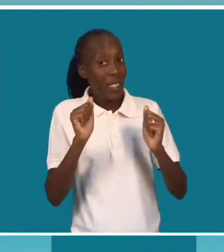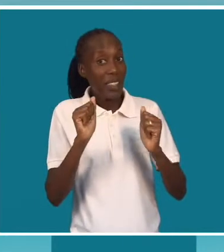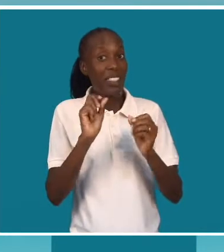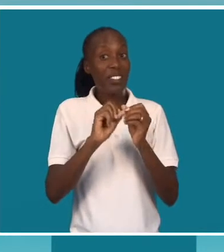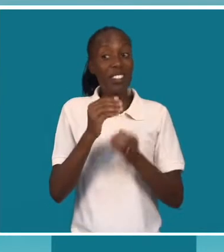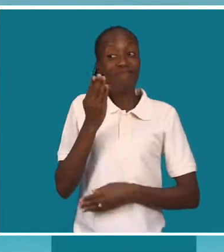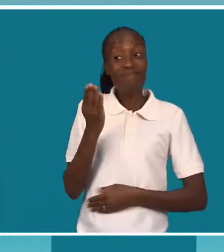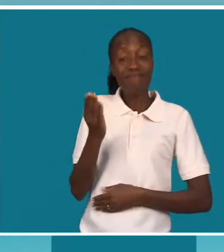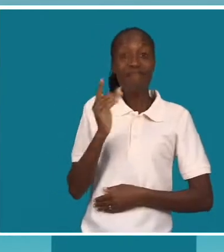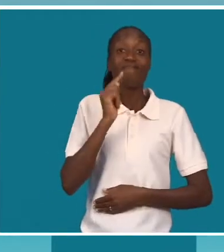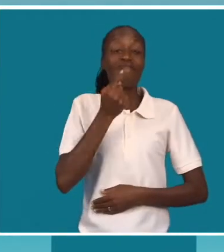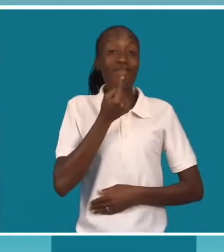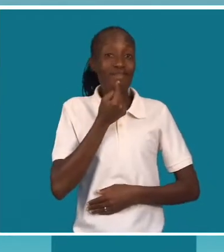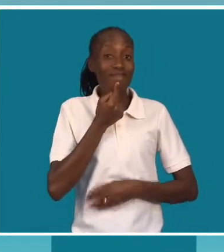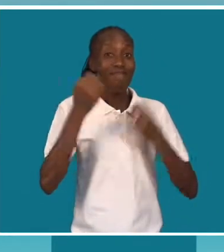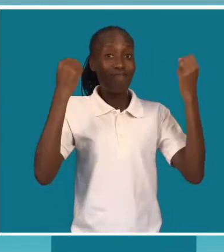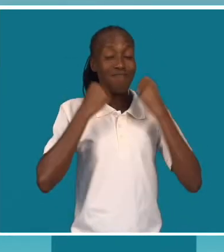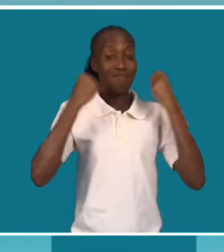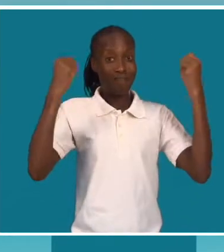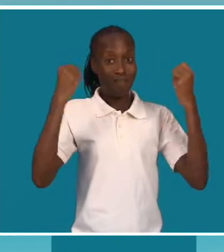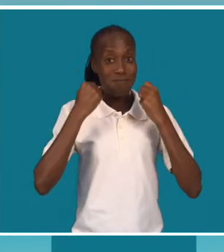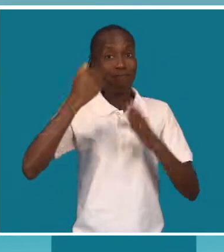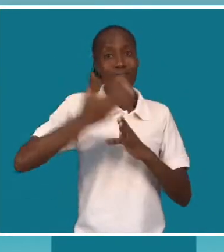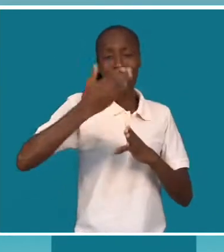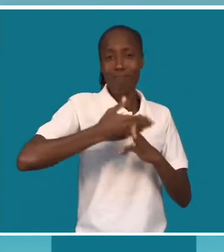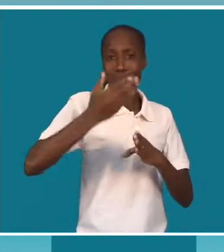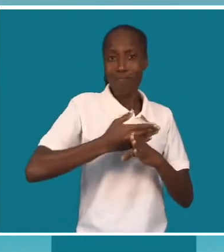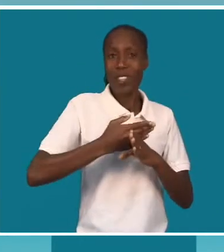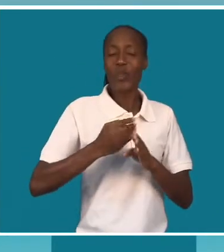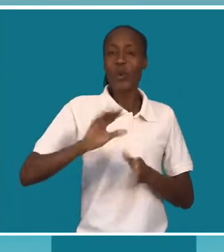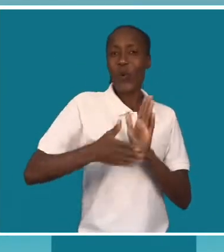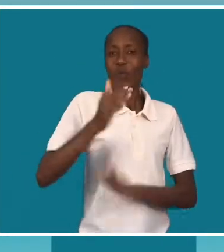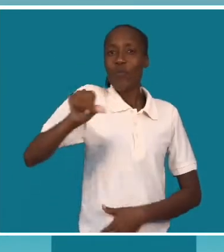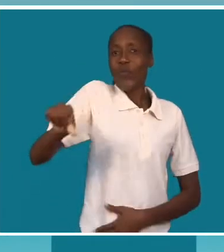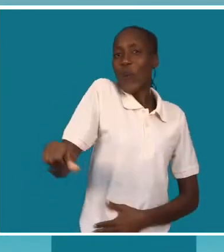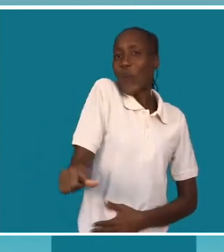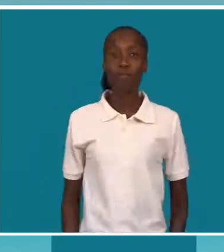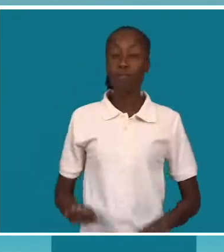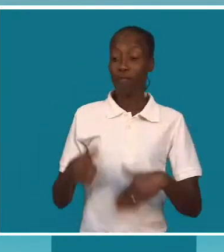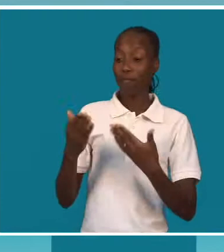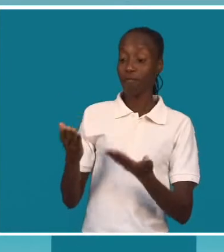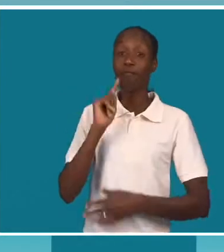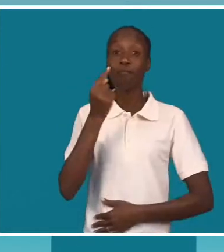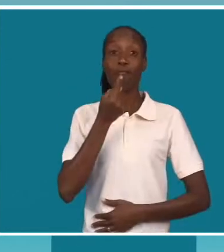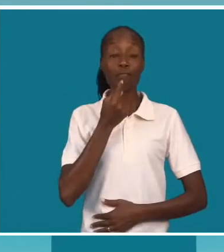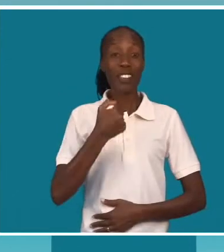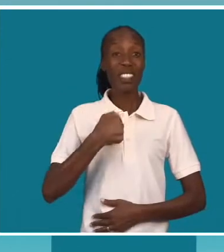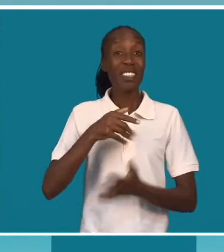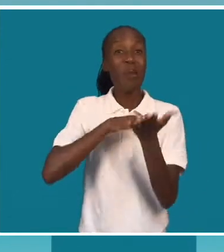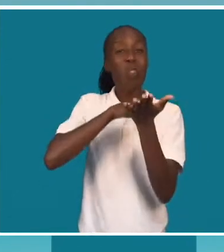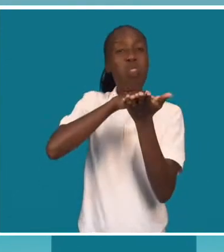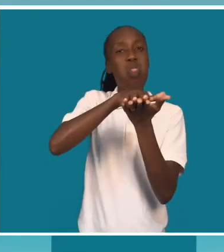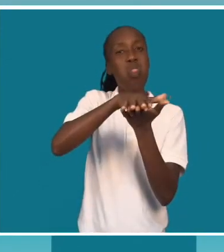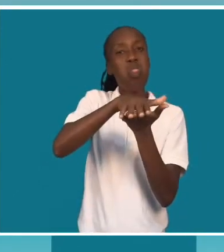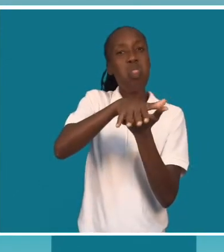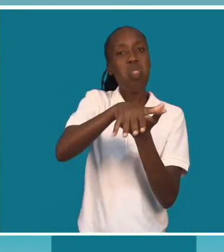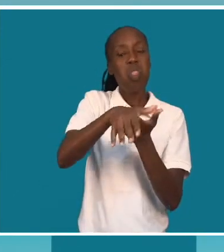Mas foi a fisioterapia que lhe devolveu alguma melhoria. Gastei o dinheiro até.